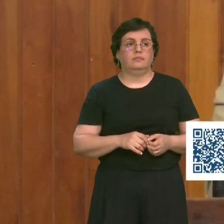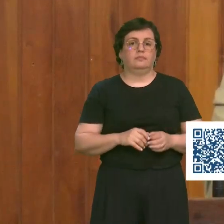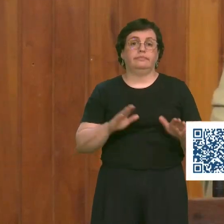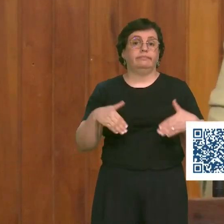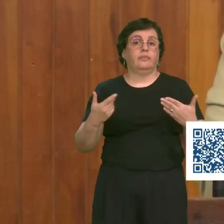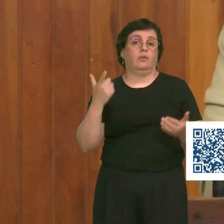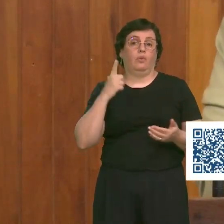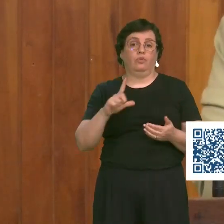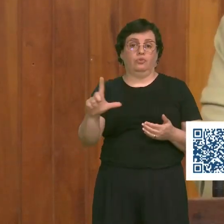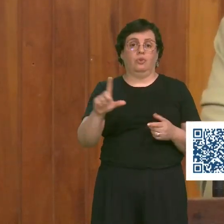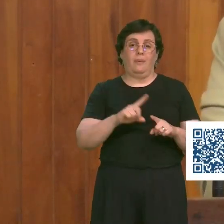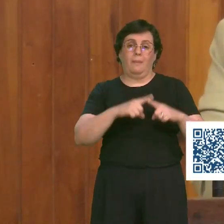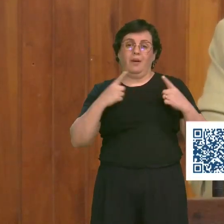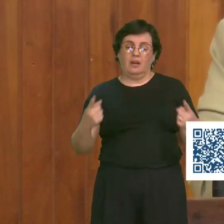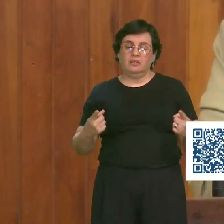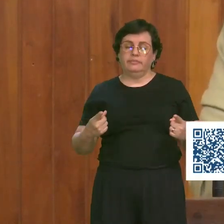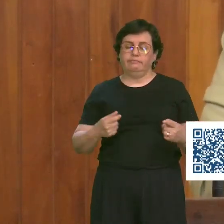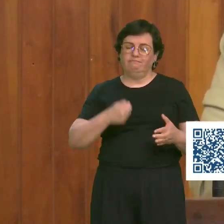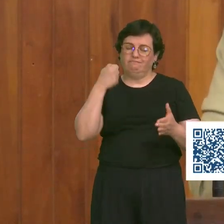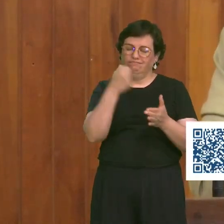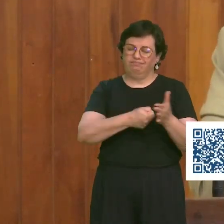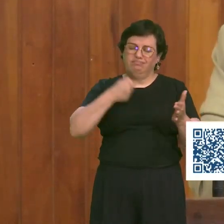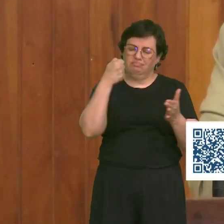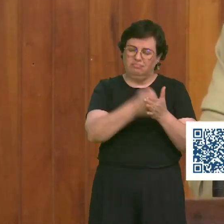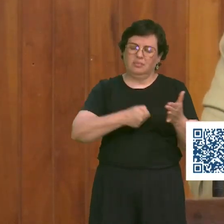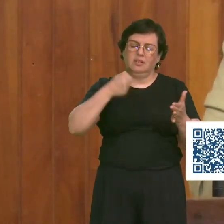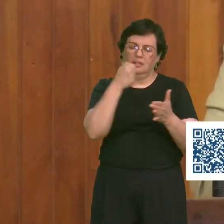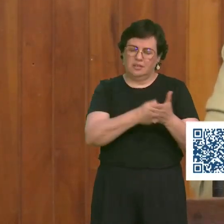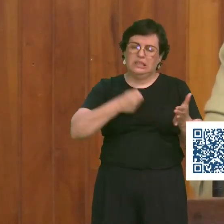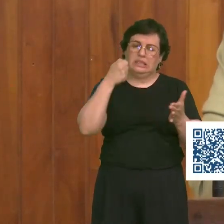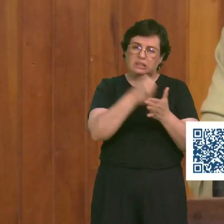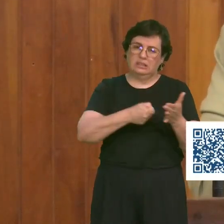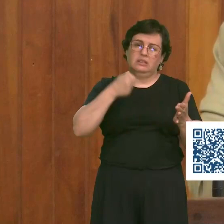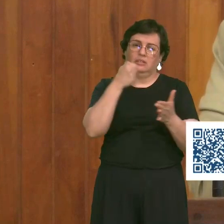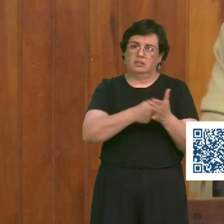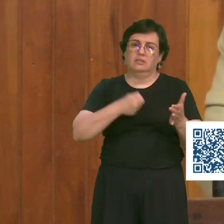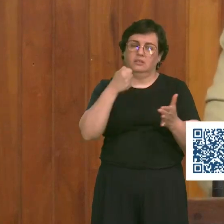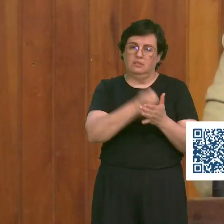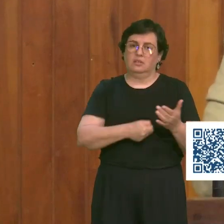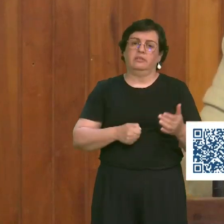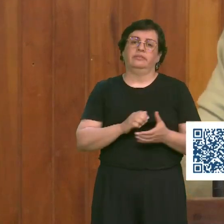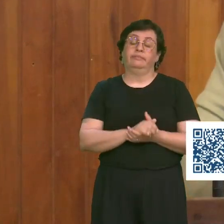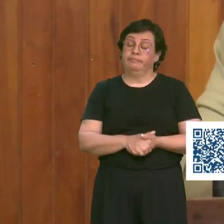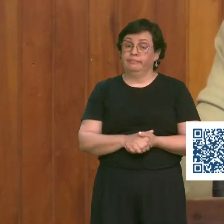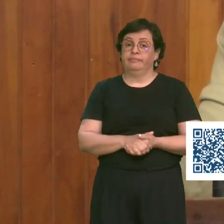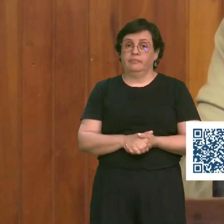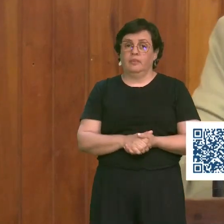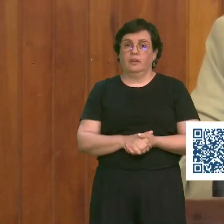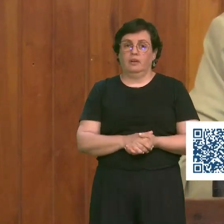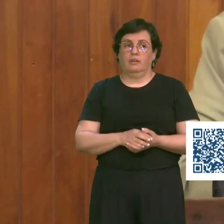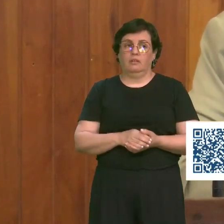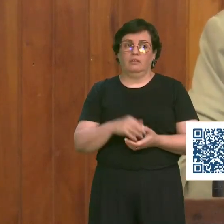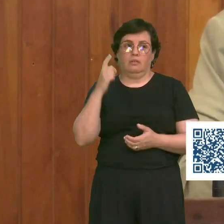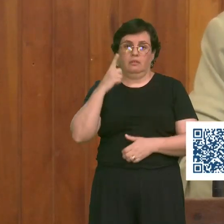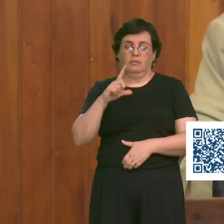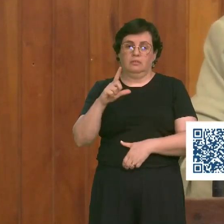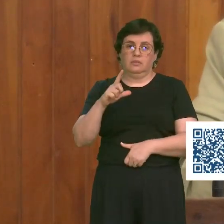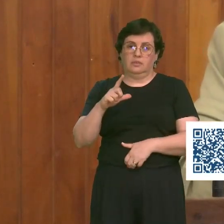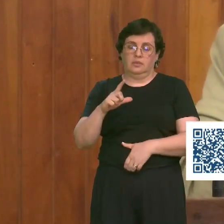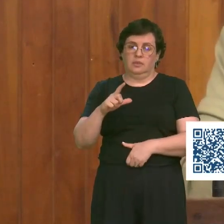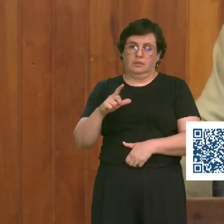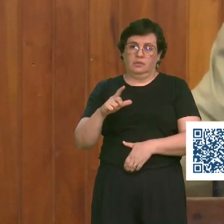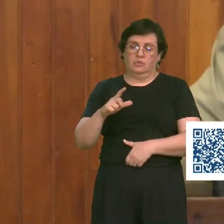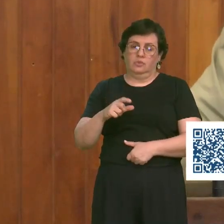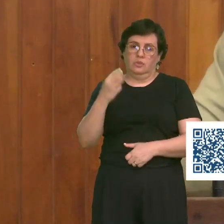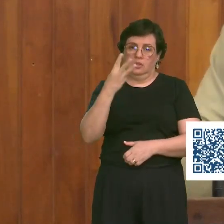E aí a gente continuou mas a dura as penas sendo boicotado sendo sacaneado passado para trás consegui sobreviver por três